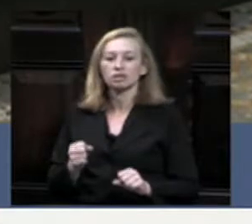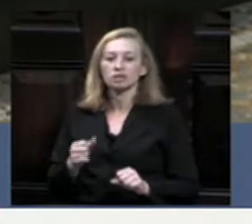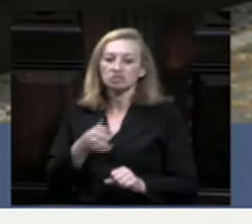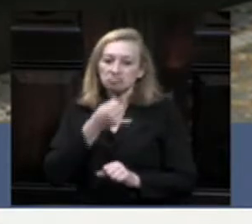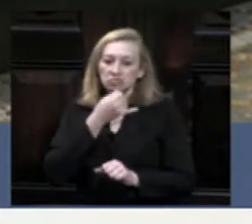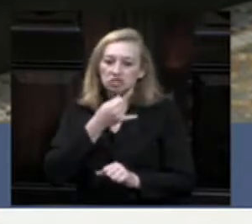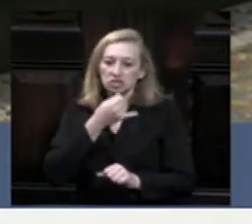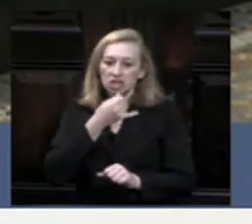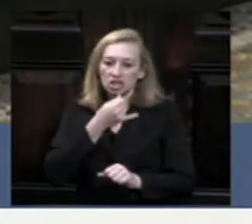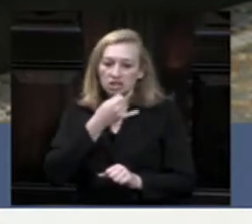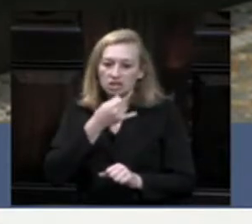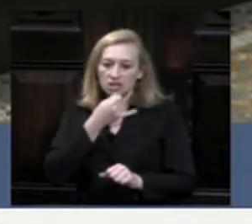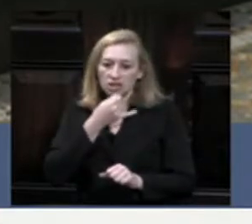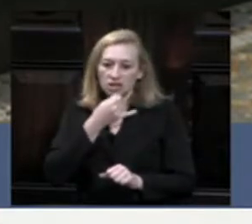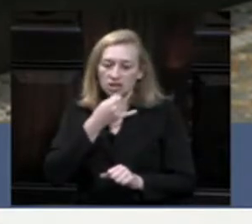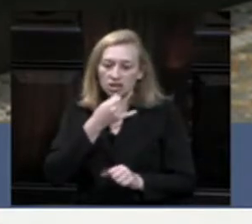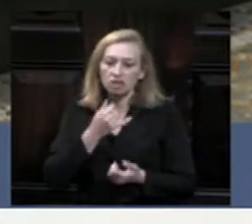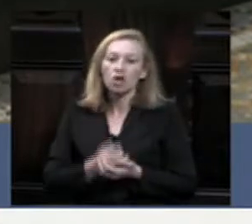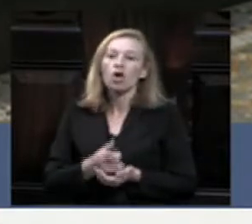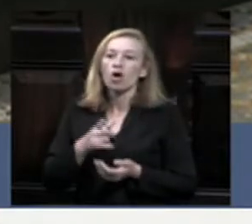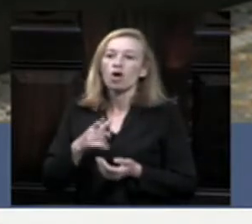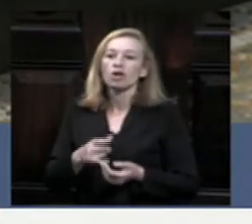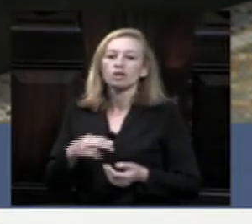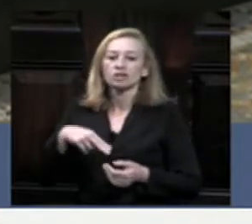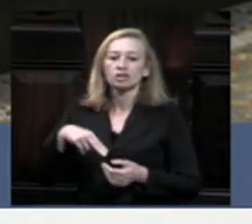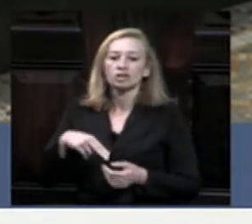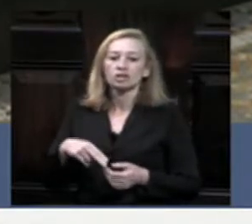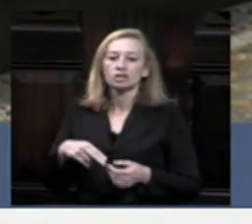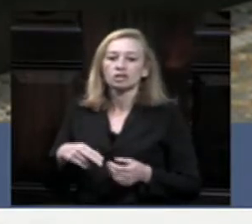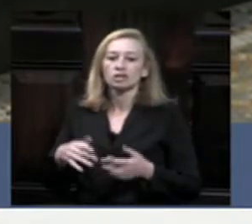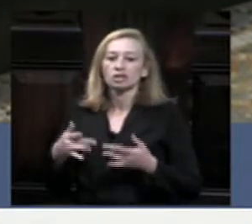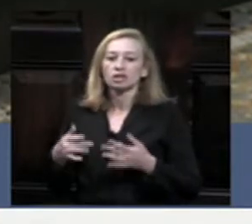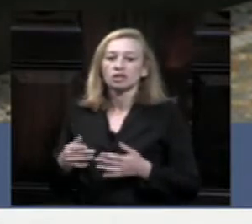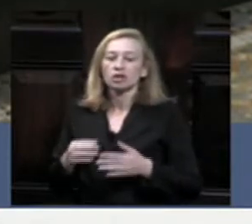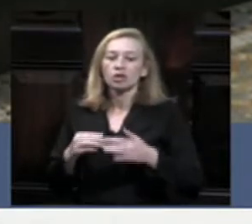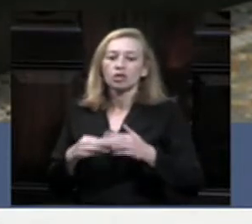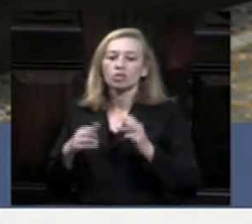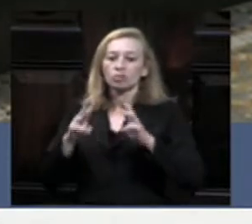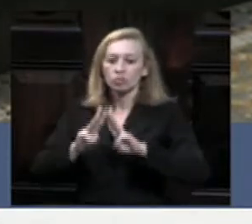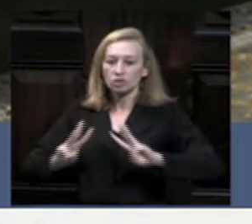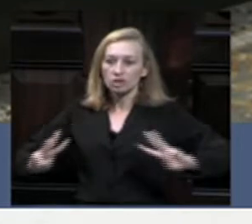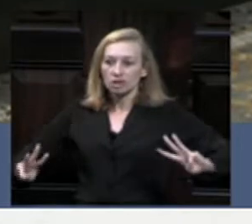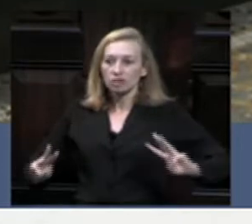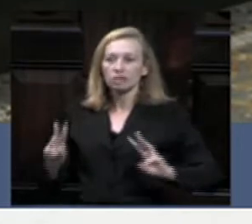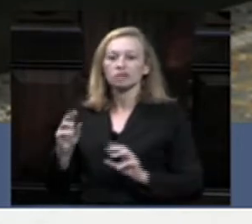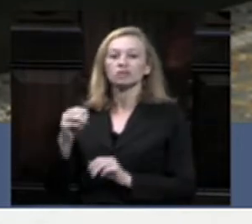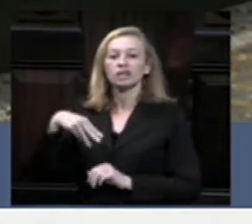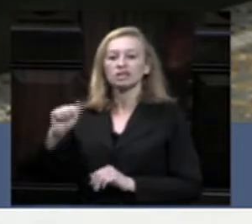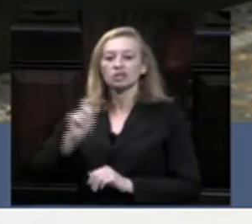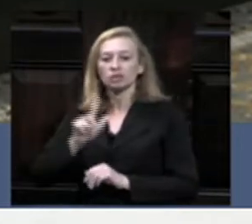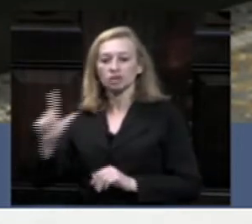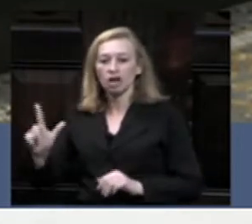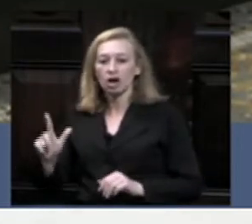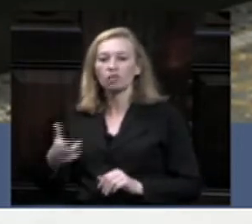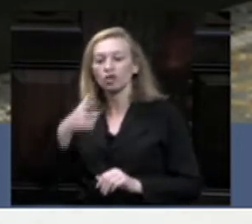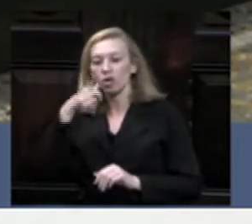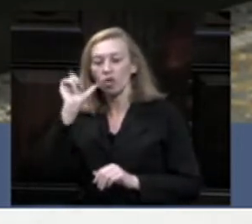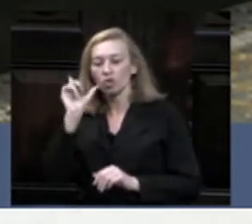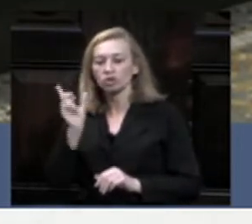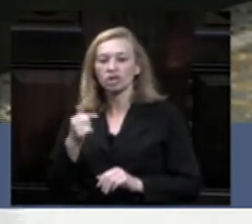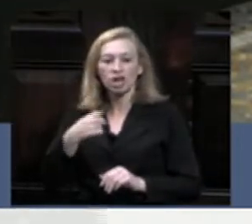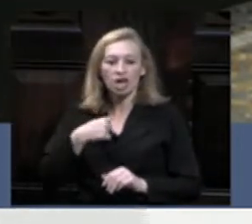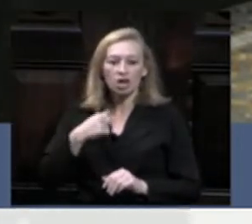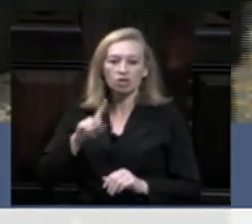Nacional. E nós, ontem, os membros fundadores dessa frente parlamentar, estão todos aqui no plenário, eu, deputado